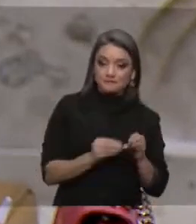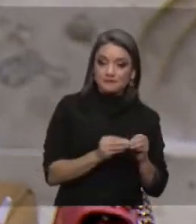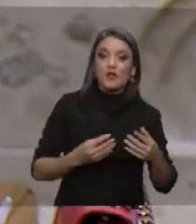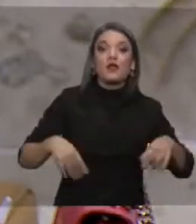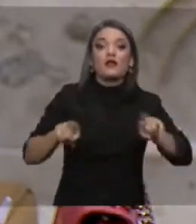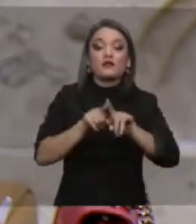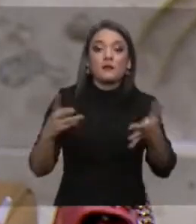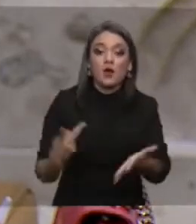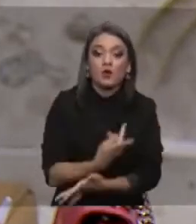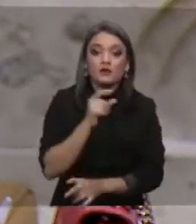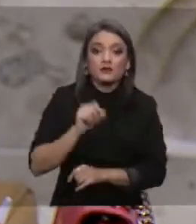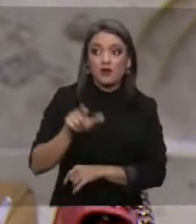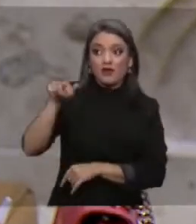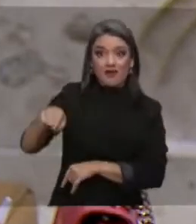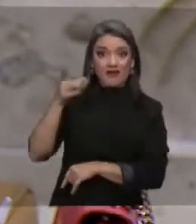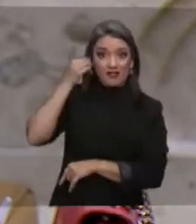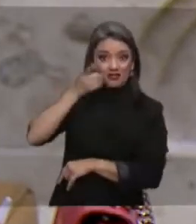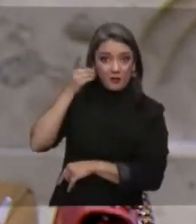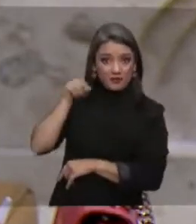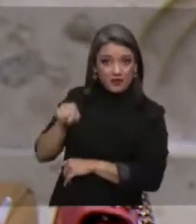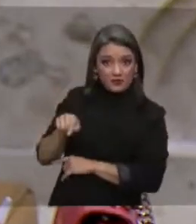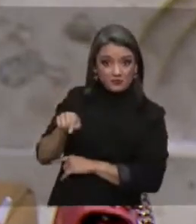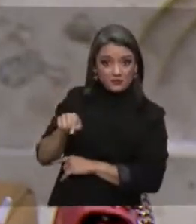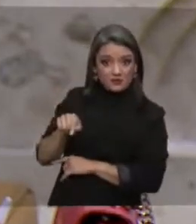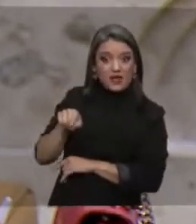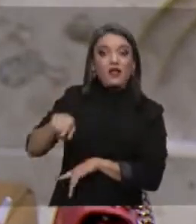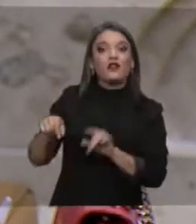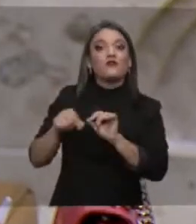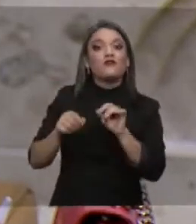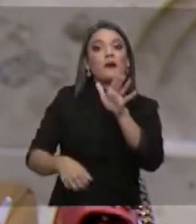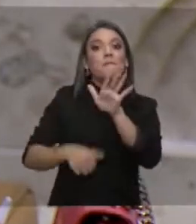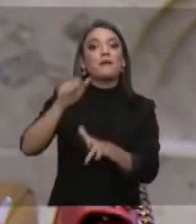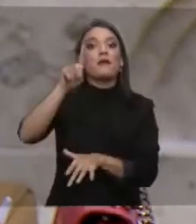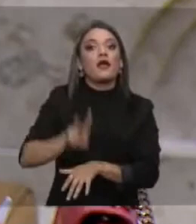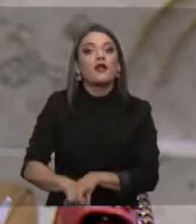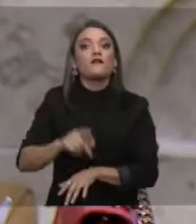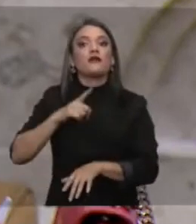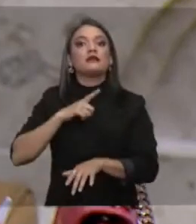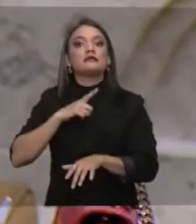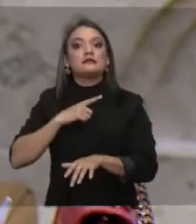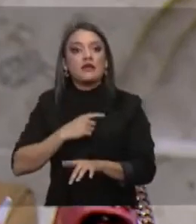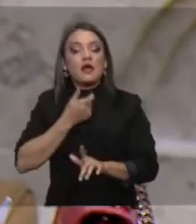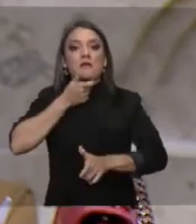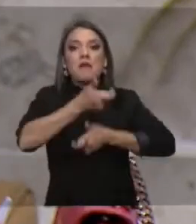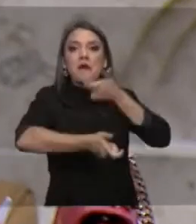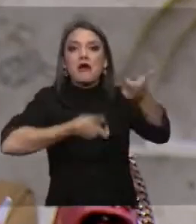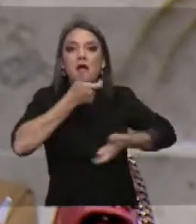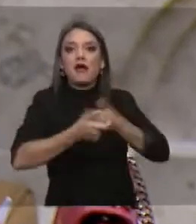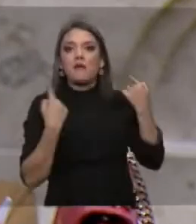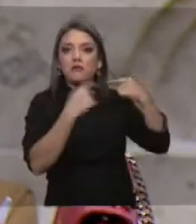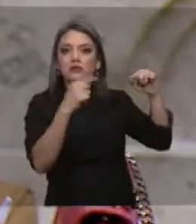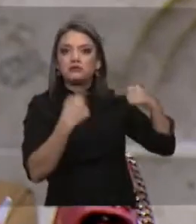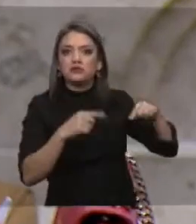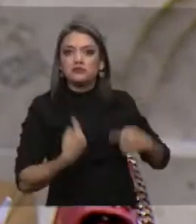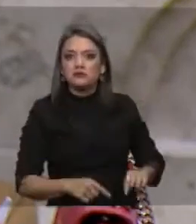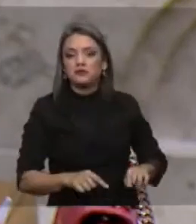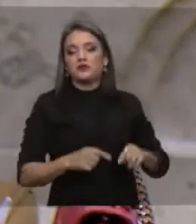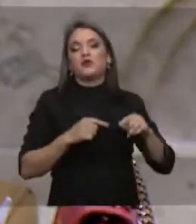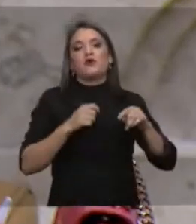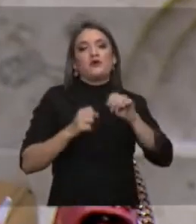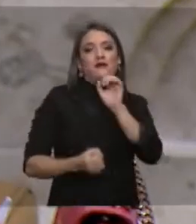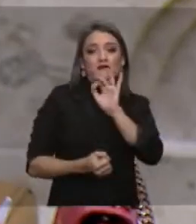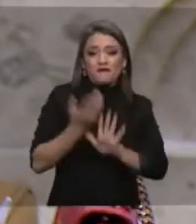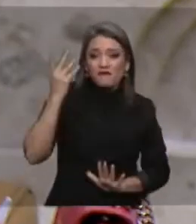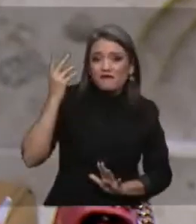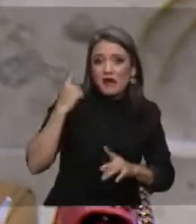mesma ocasião, o denunciado praticou a primeira injúria e a terceira e quarta difamações, ao referir-se